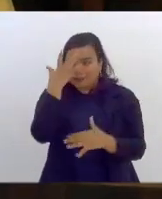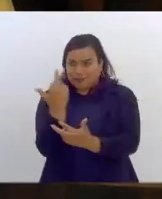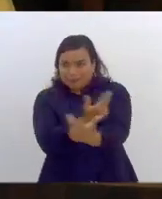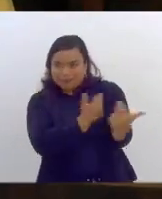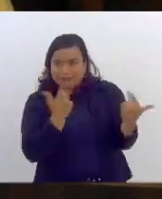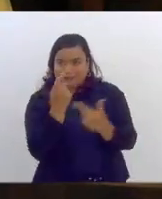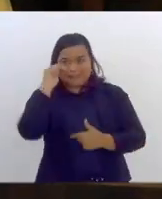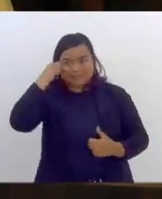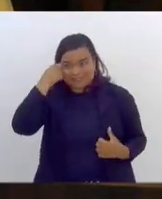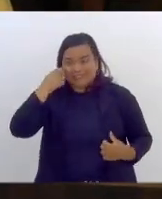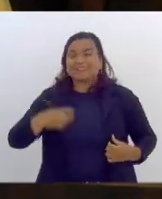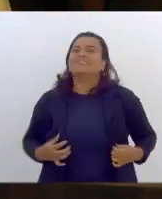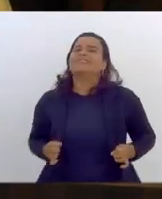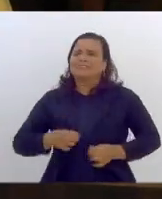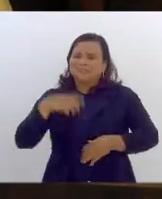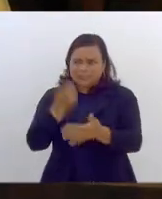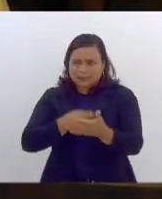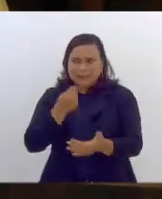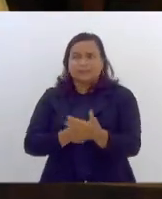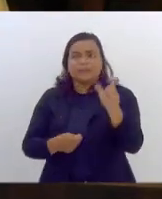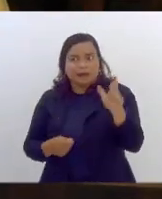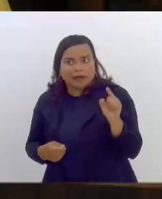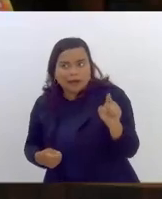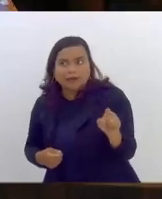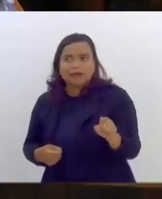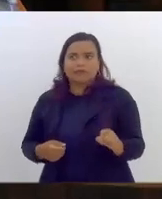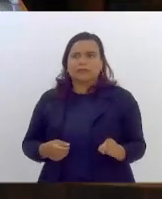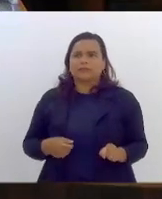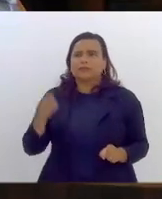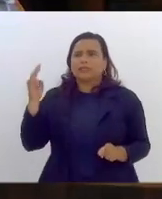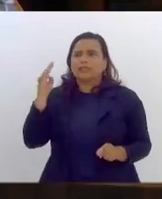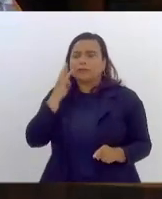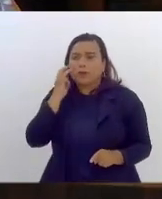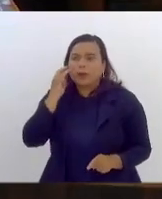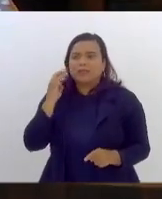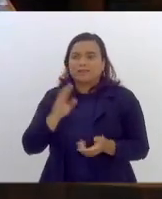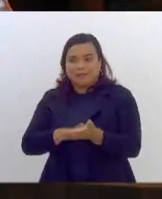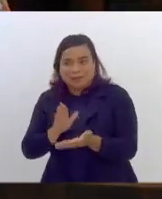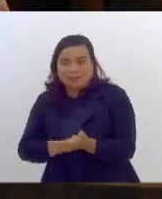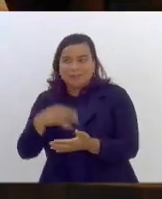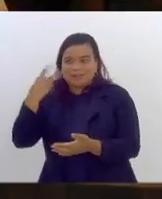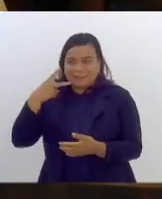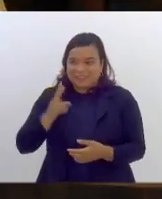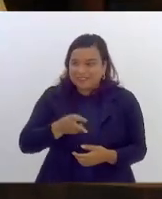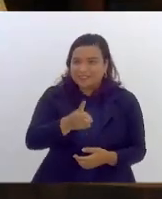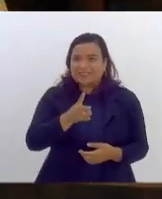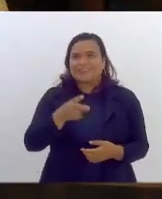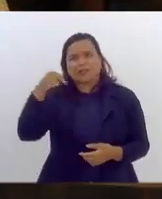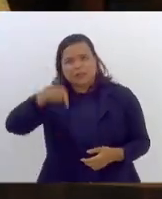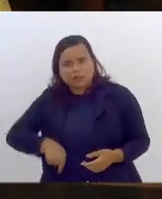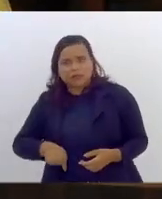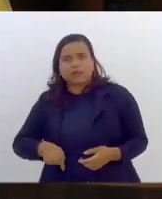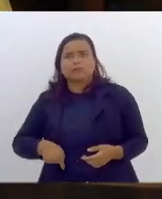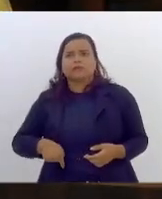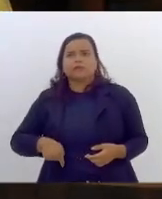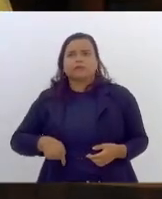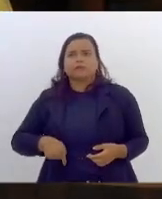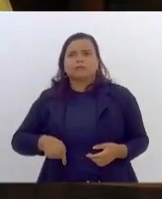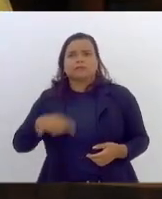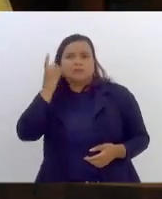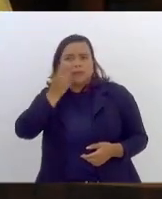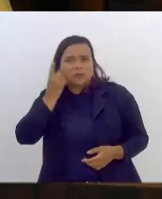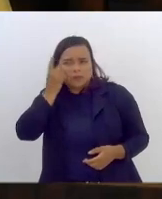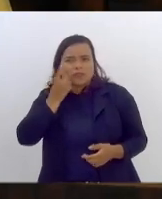gente. Então nós vamos atrás dela. Mônica está de parabéns. Continue lá, vereadora. Aqui nossa